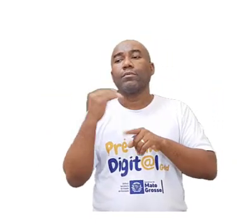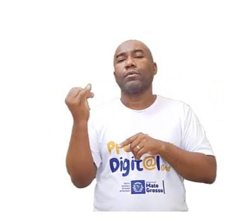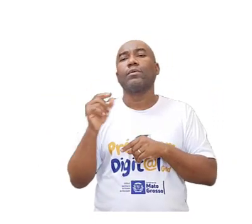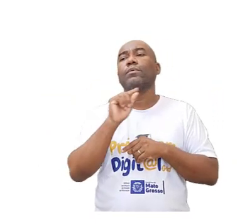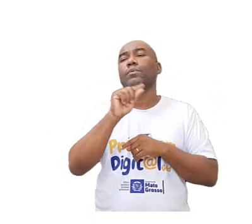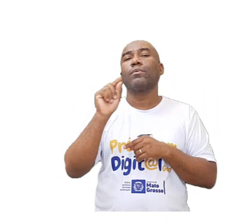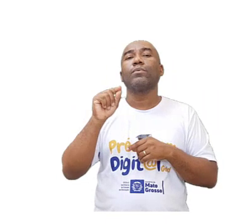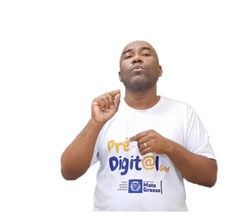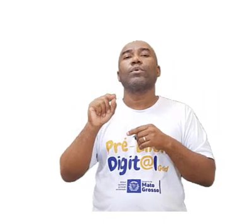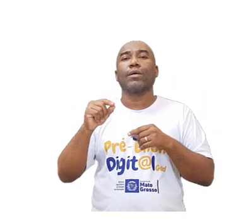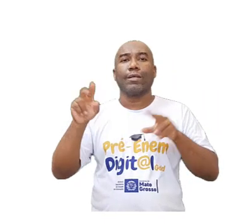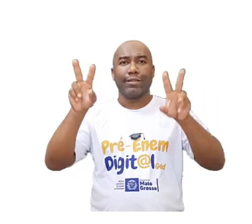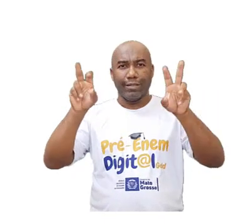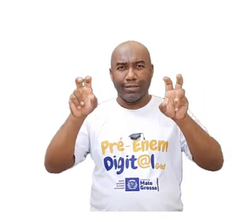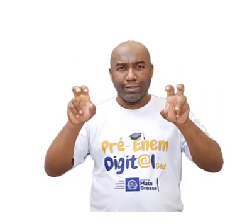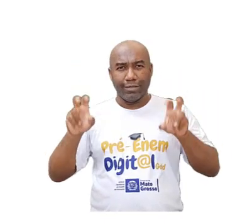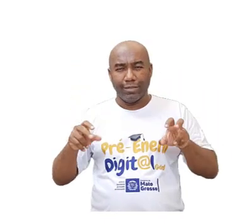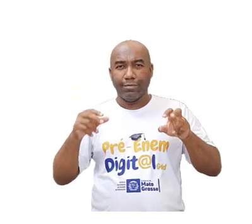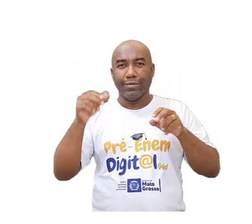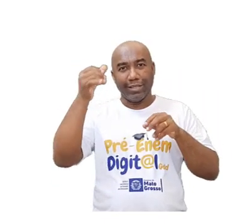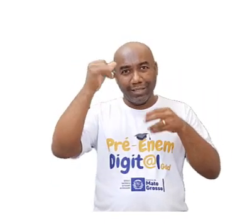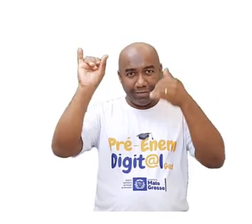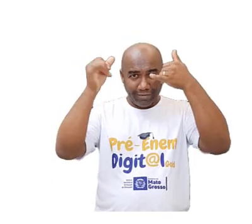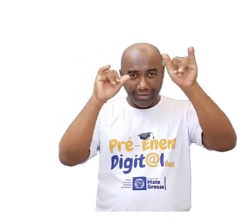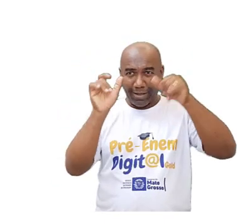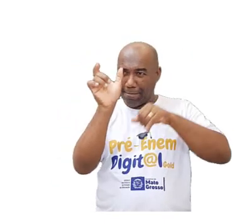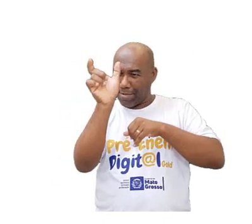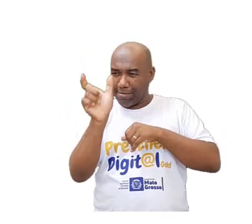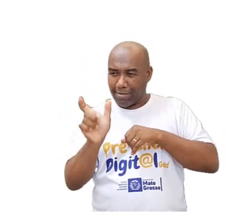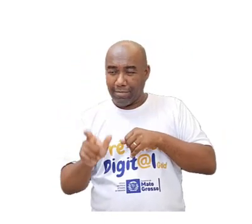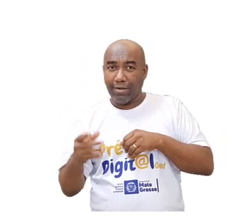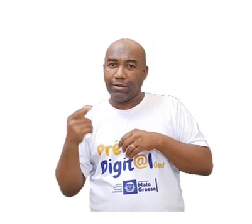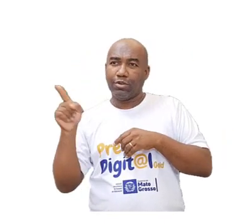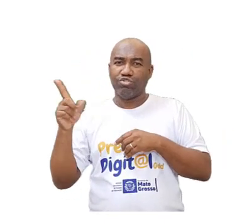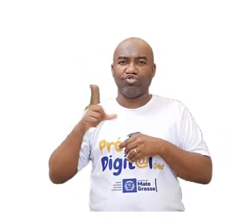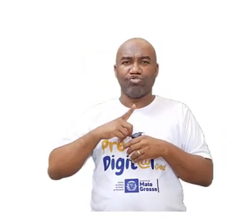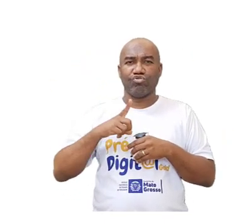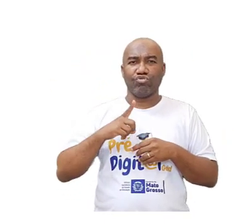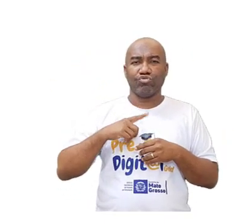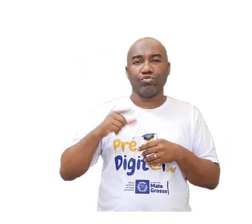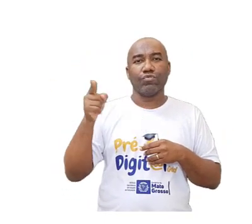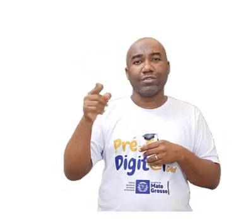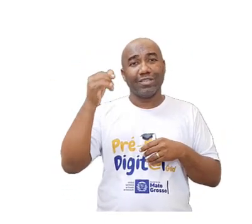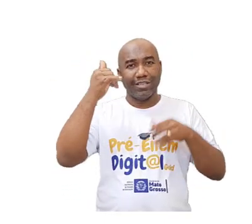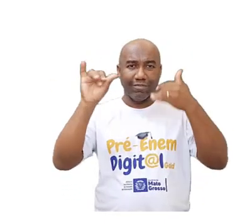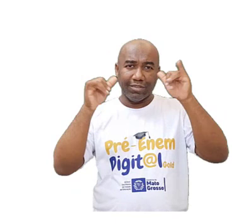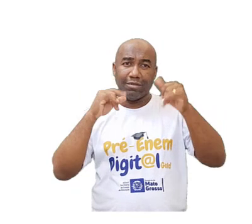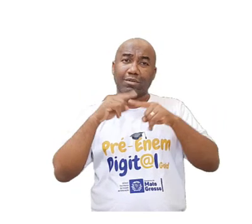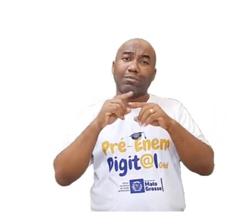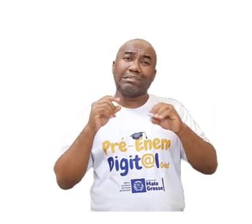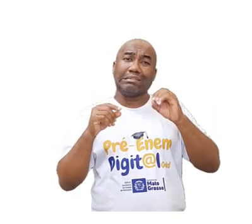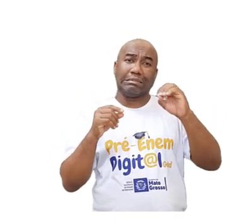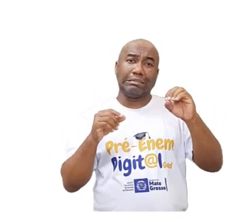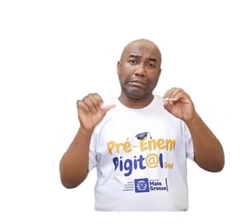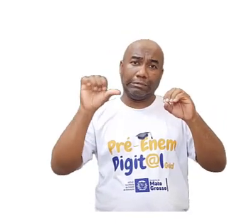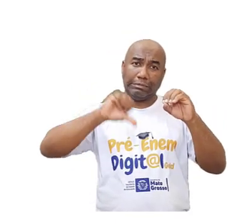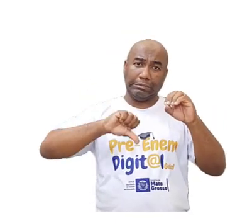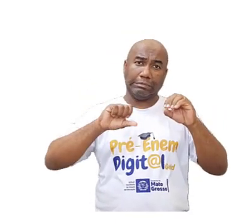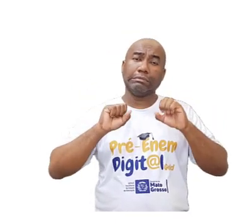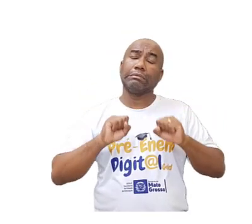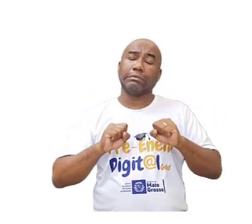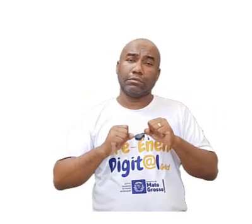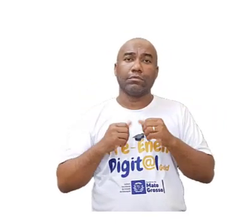aqui para vocês de agentes que vocês não podem utilizar, tá certo? Isso faz invalidar e você vai tirar zero